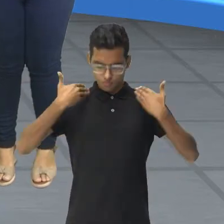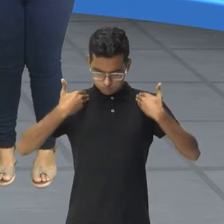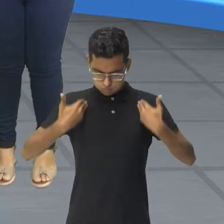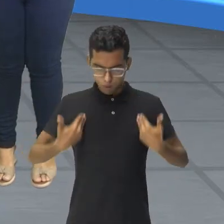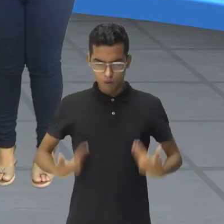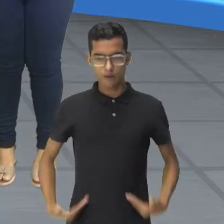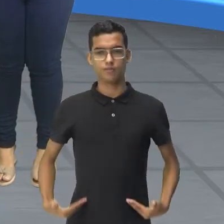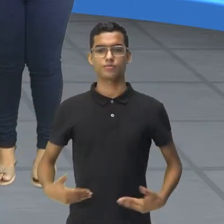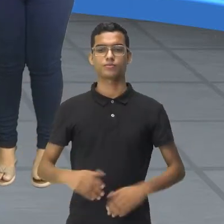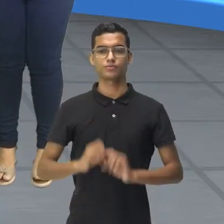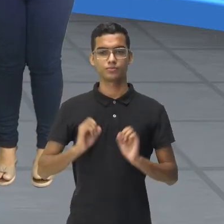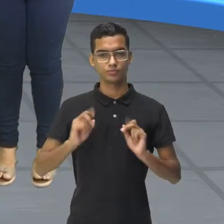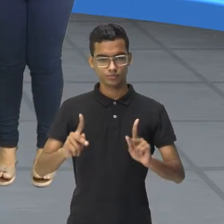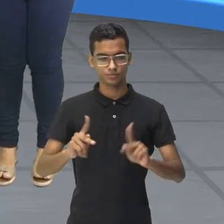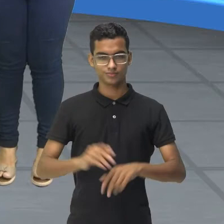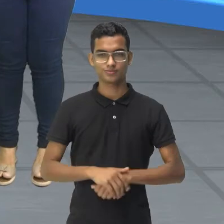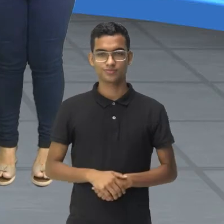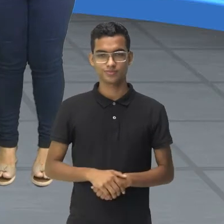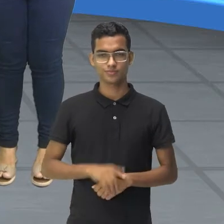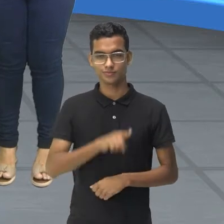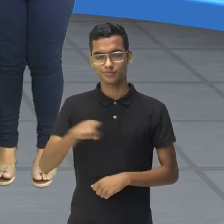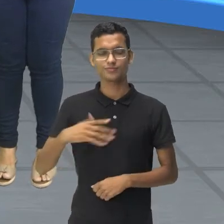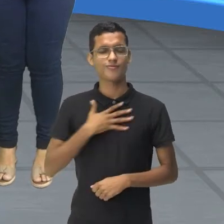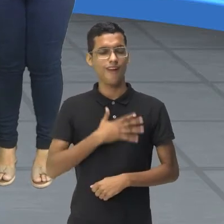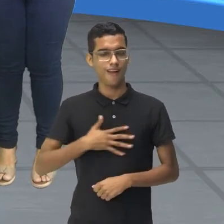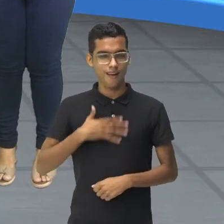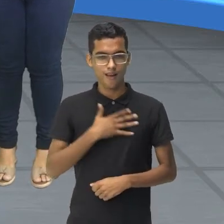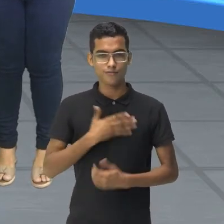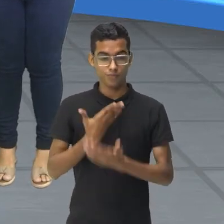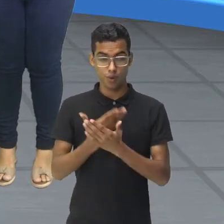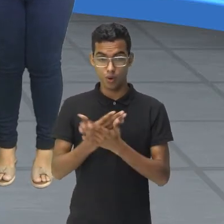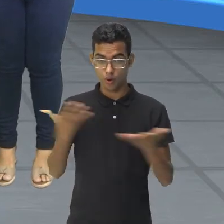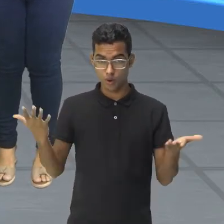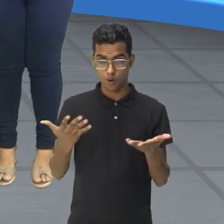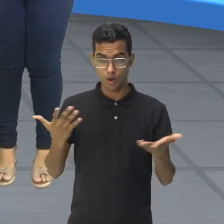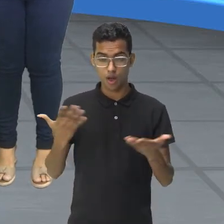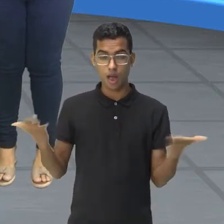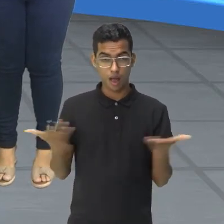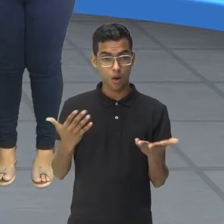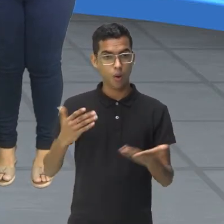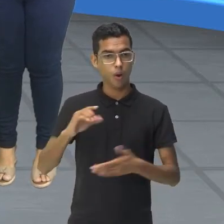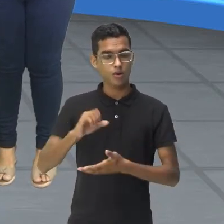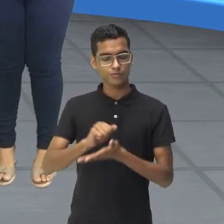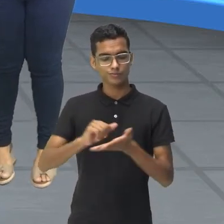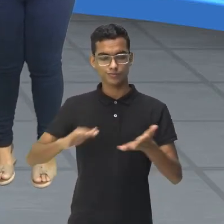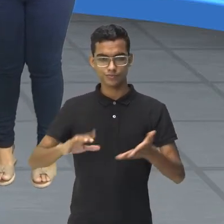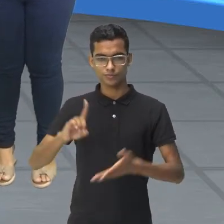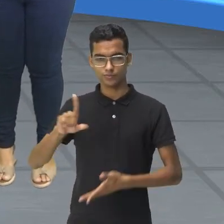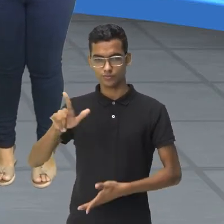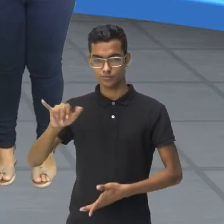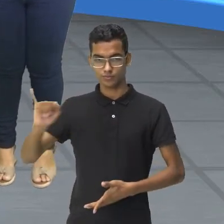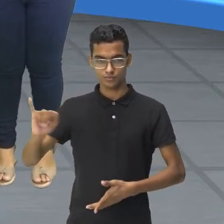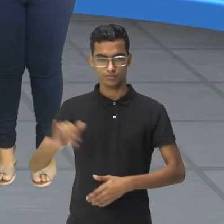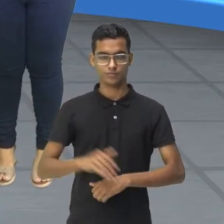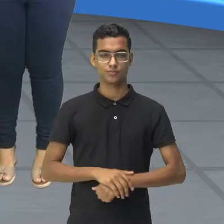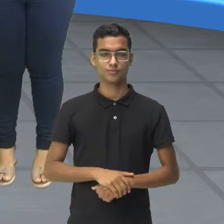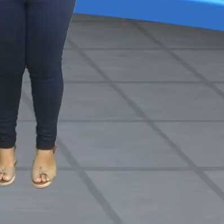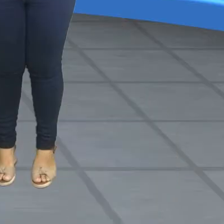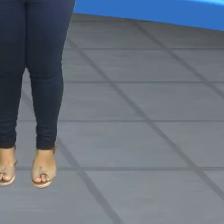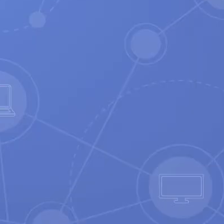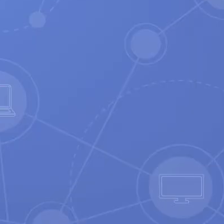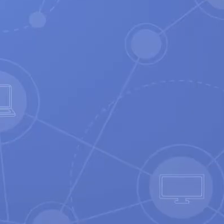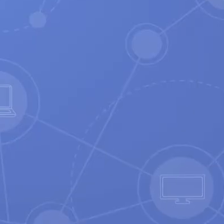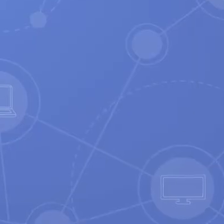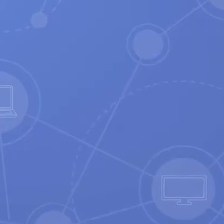todo o nosso corpo, tá bom? Espero que vocês tenham gostado dessa aula e vamos à nossa DLI.